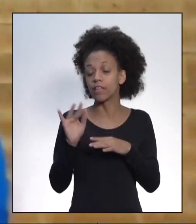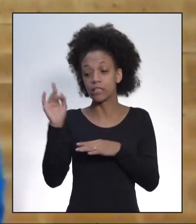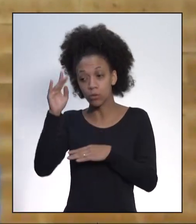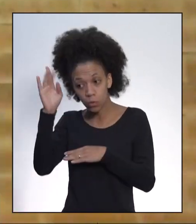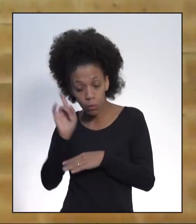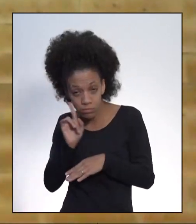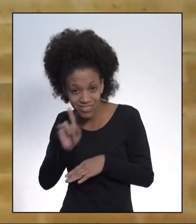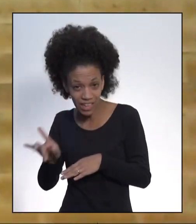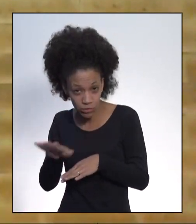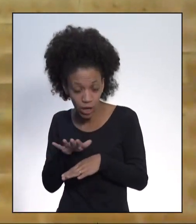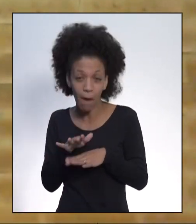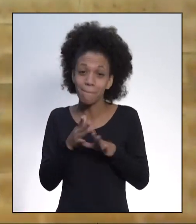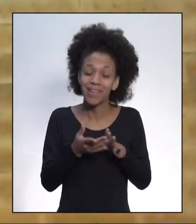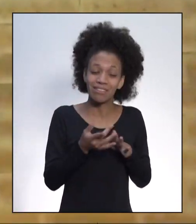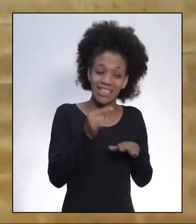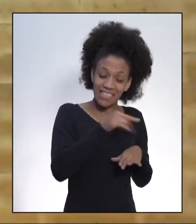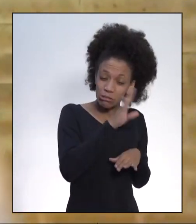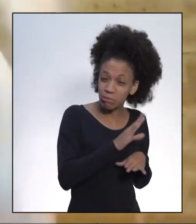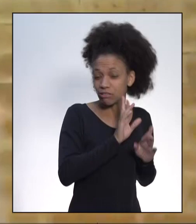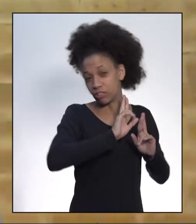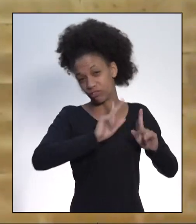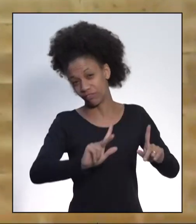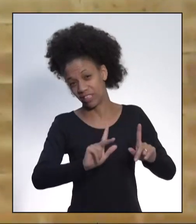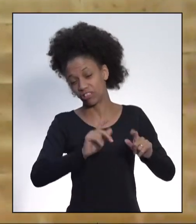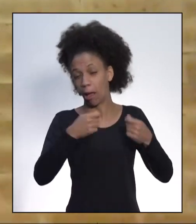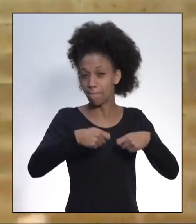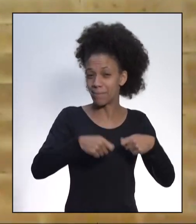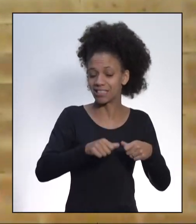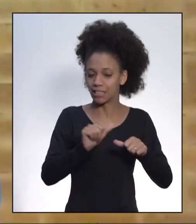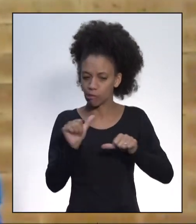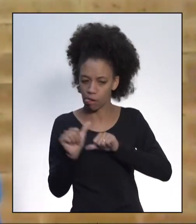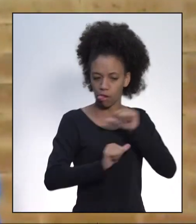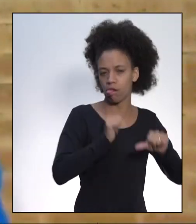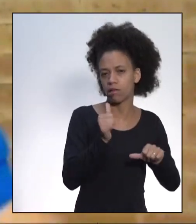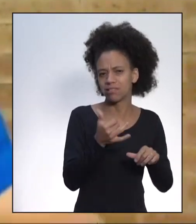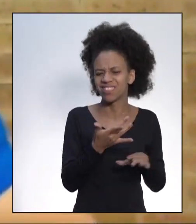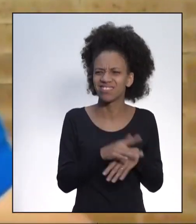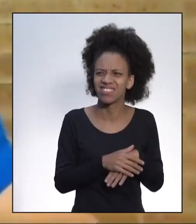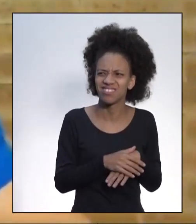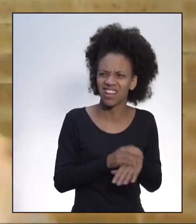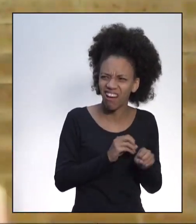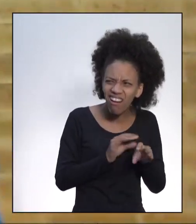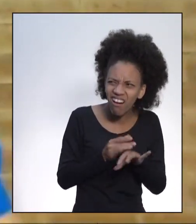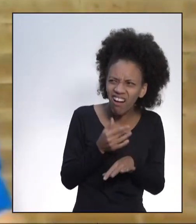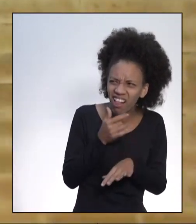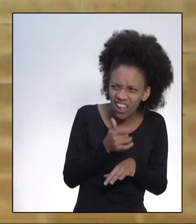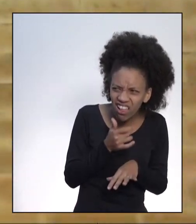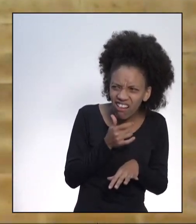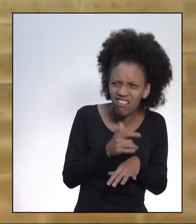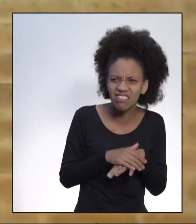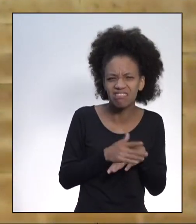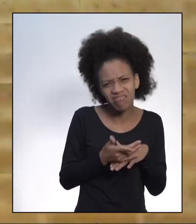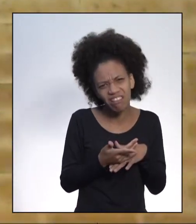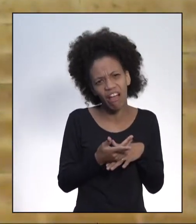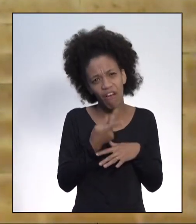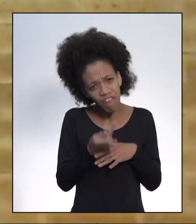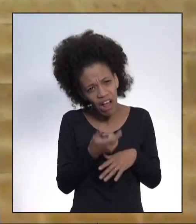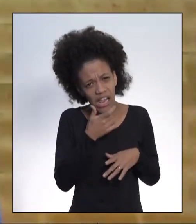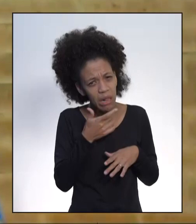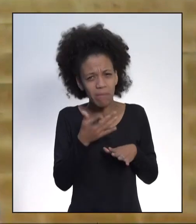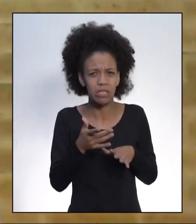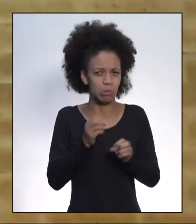mim. Então, eu tive que me reinventar. E um amigo me falou, meu, você fala inglês, vai dar aula de inglês? Eu falei, putz, mas eu falo inglês, mas não sei dar aula de inglês,